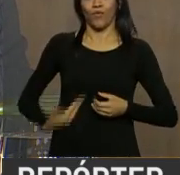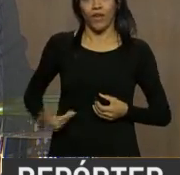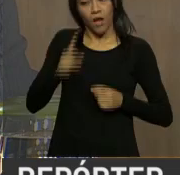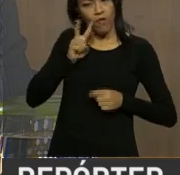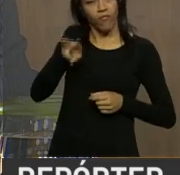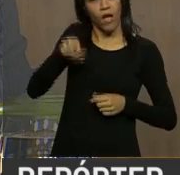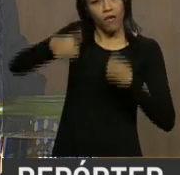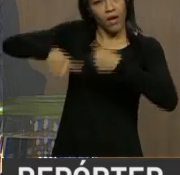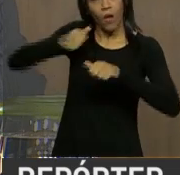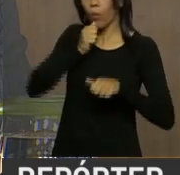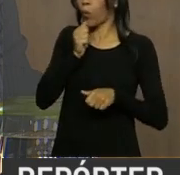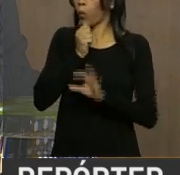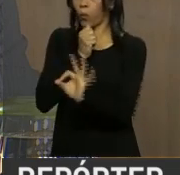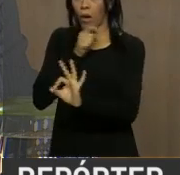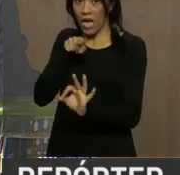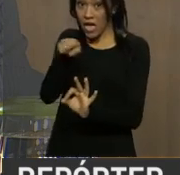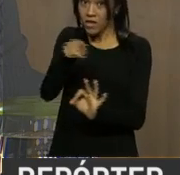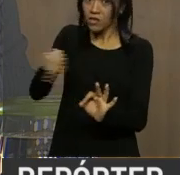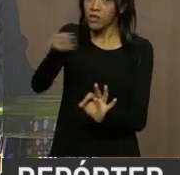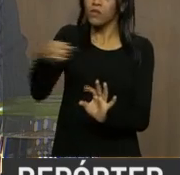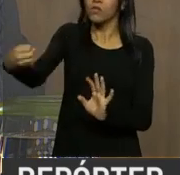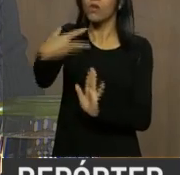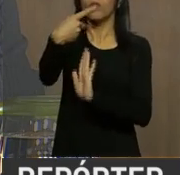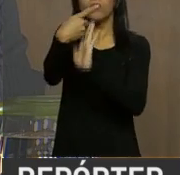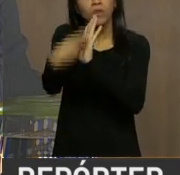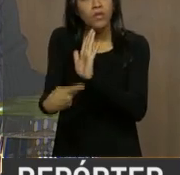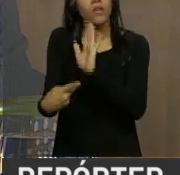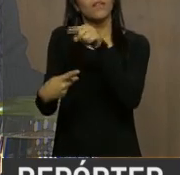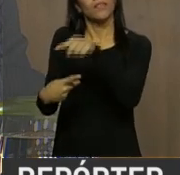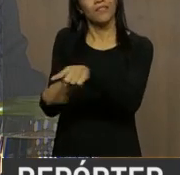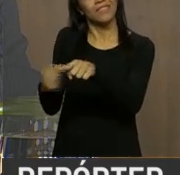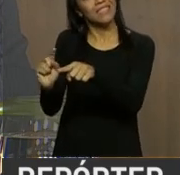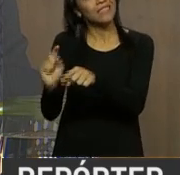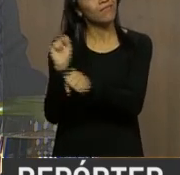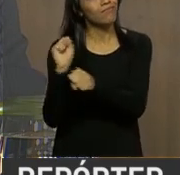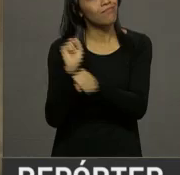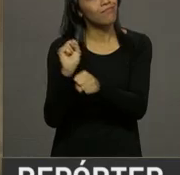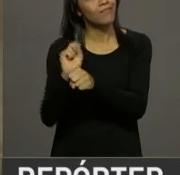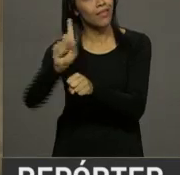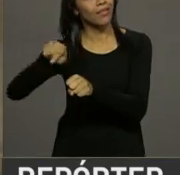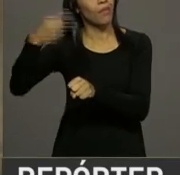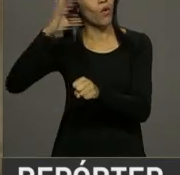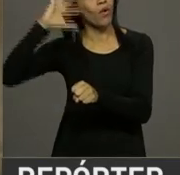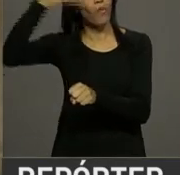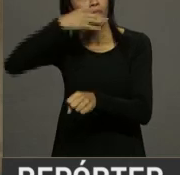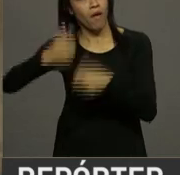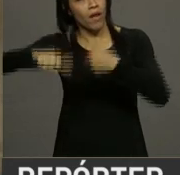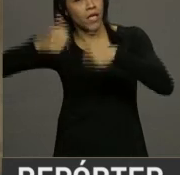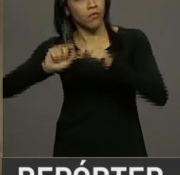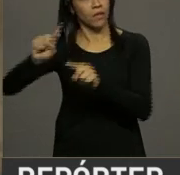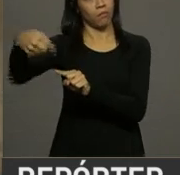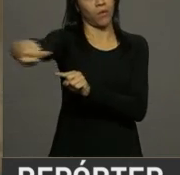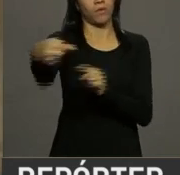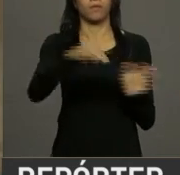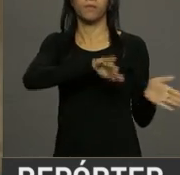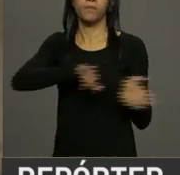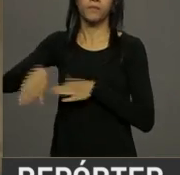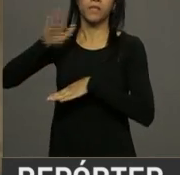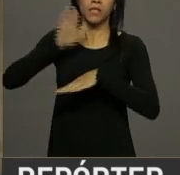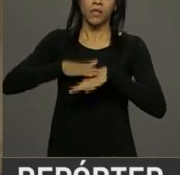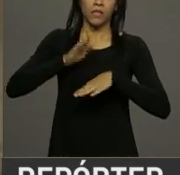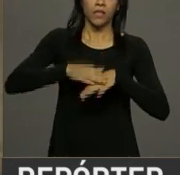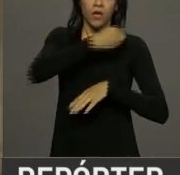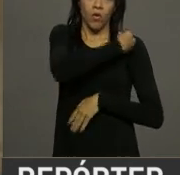posição sobre esses novos projetos será dada posteriormente. De acordo com os ministros, o governo quer dar